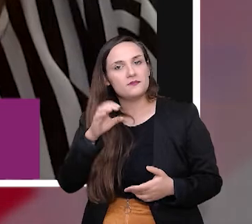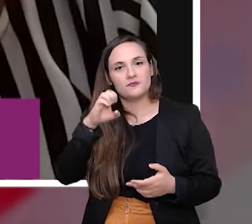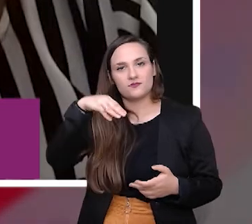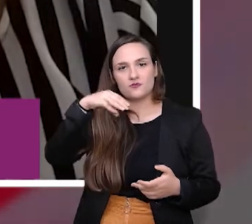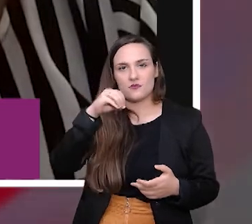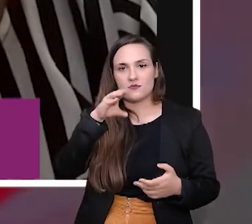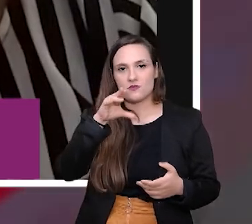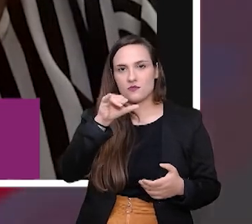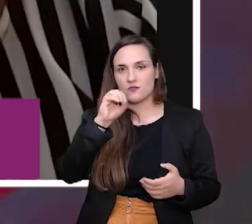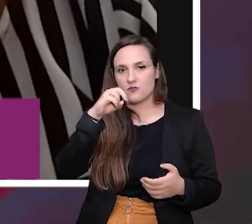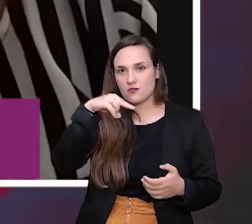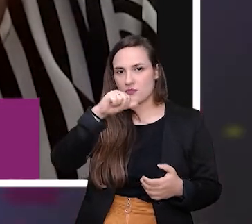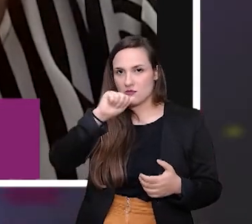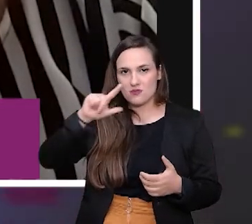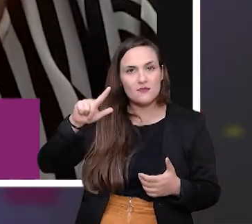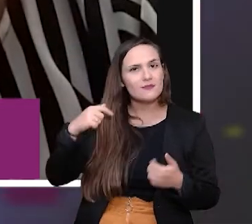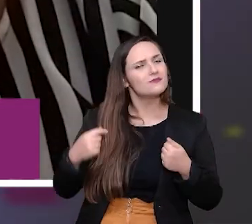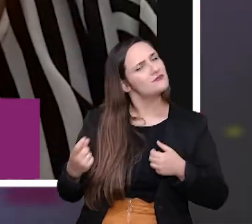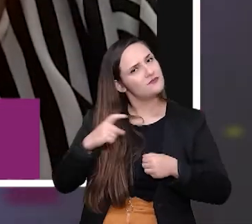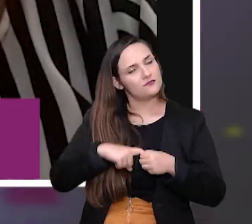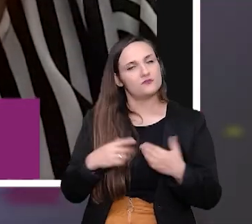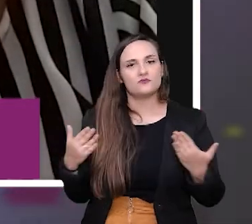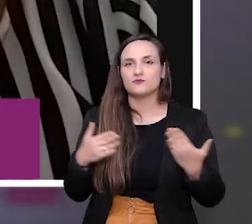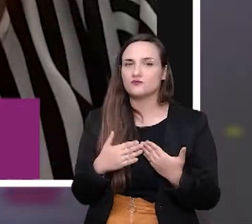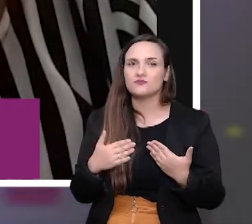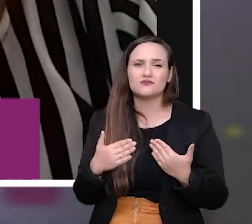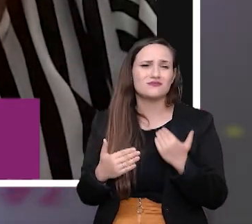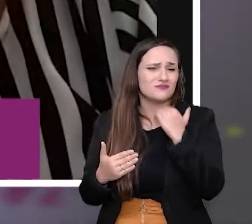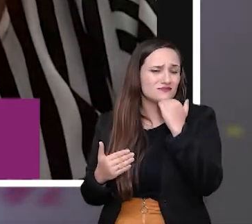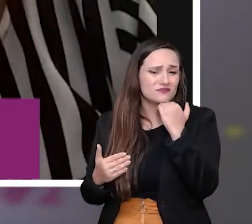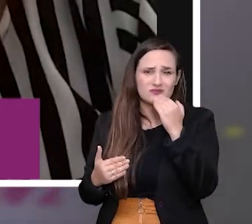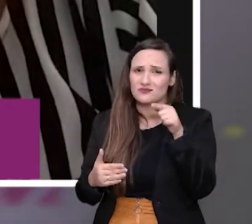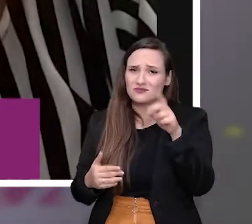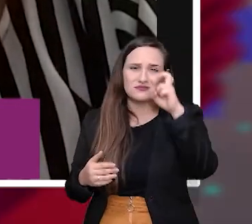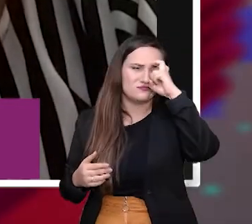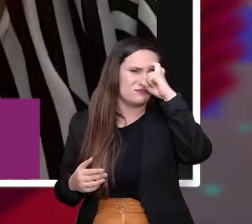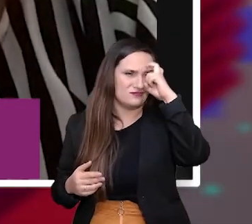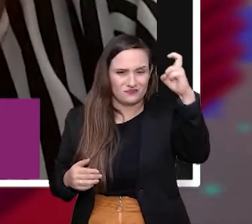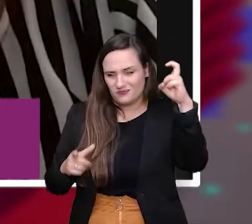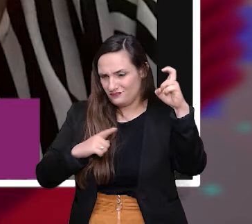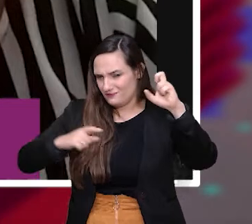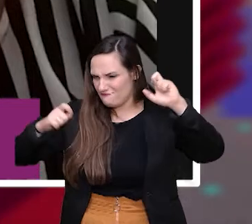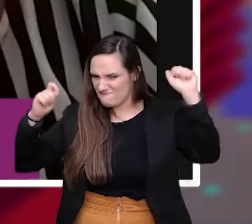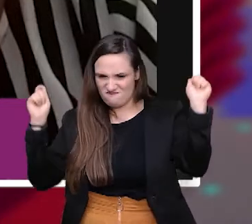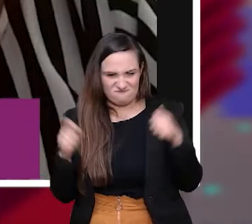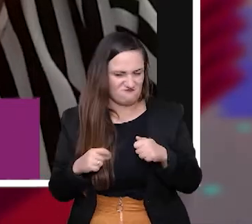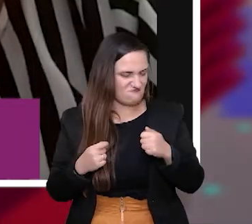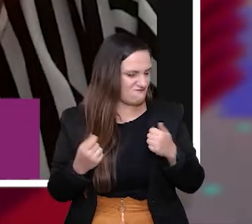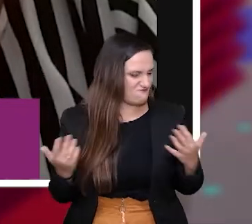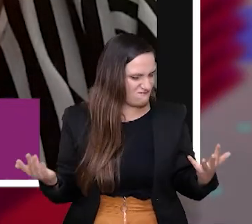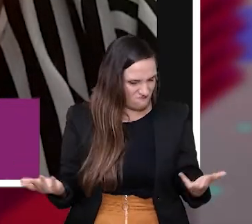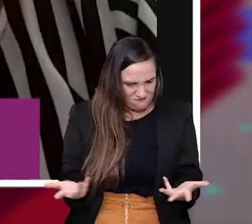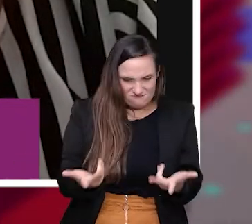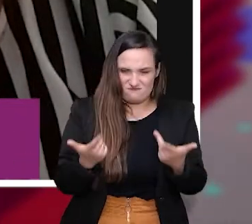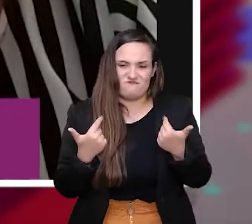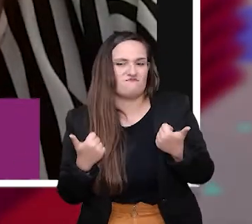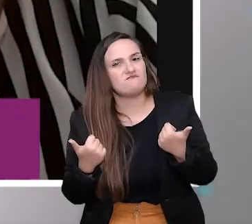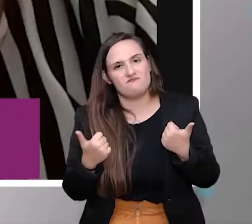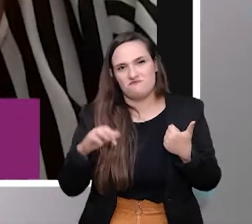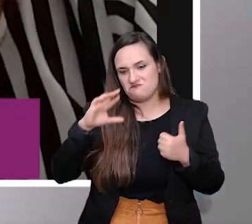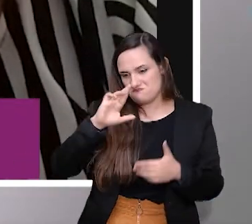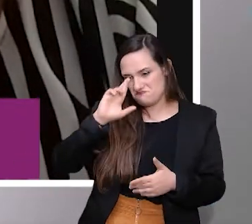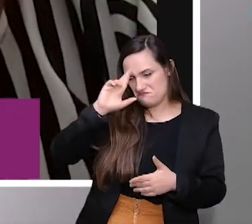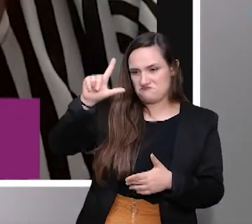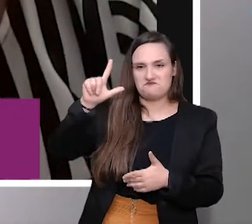resgatado, que eu vejo que no mercado hoje não adianta você ser inteligente ou ter capacidade, sei lá,